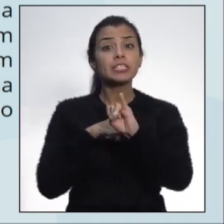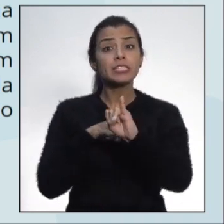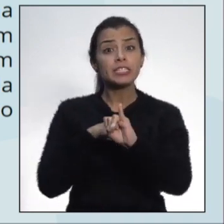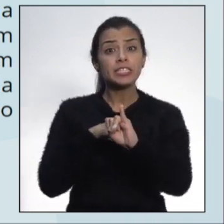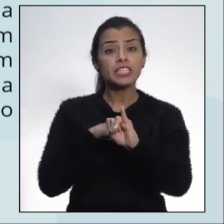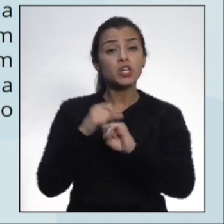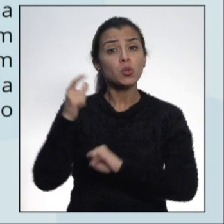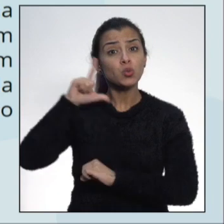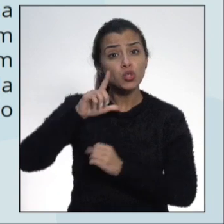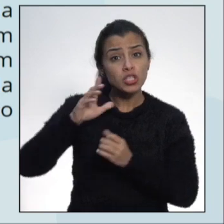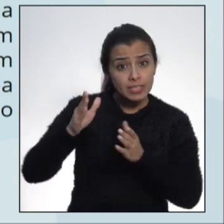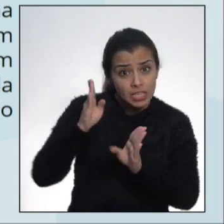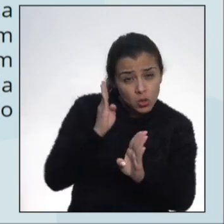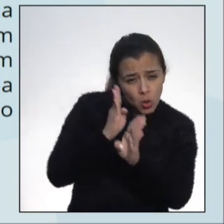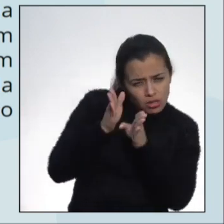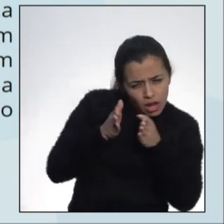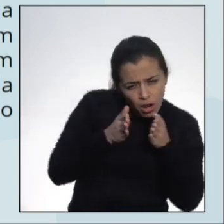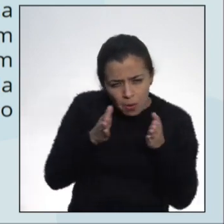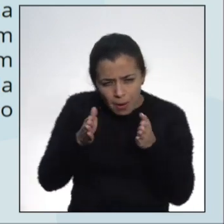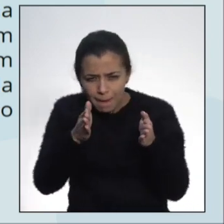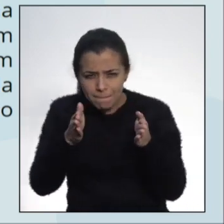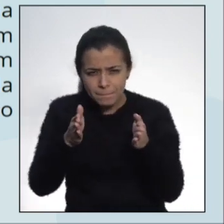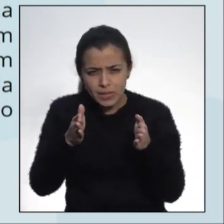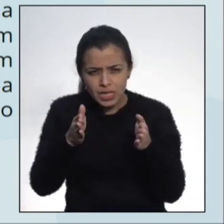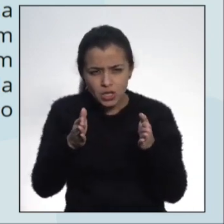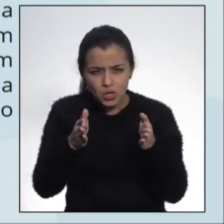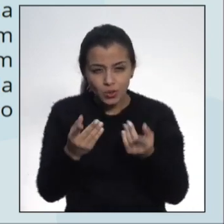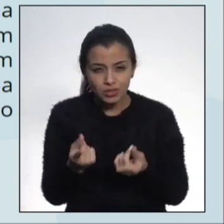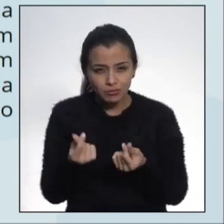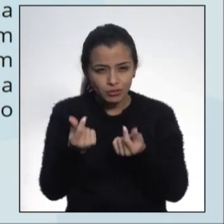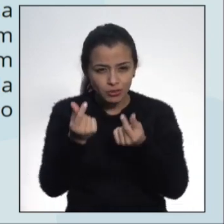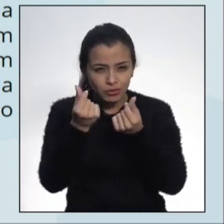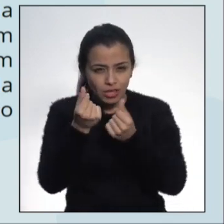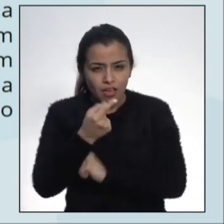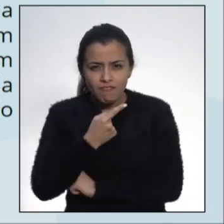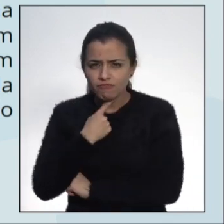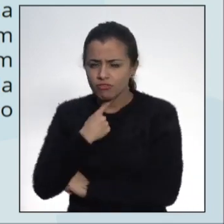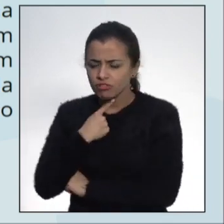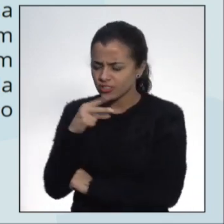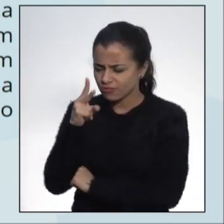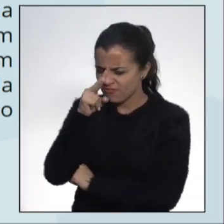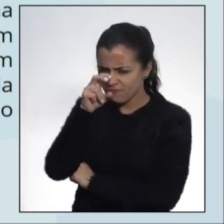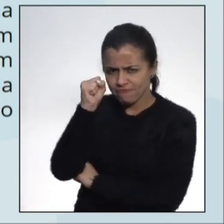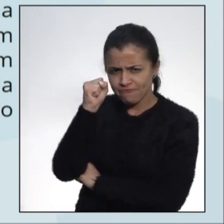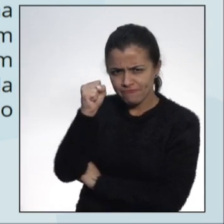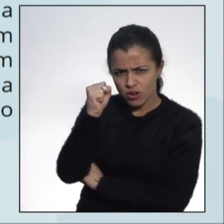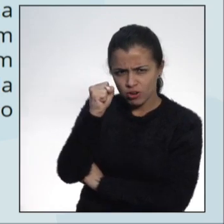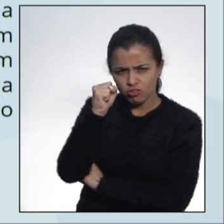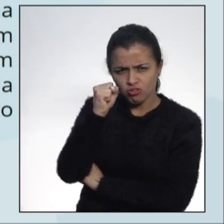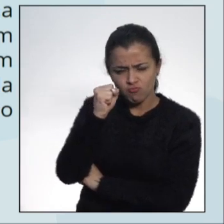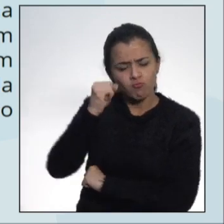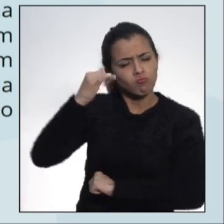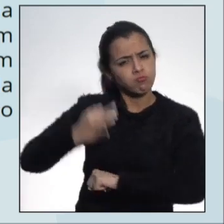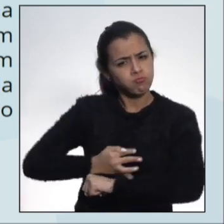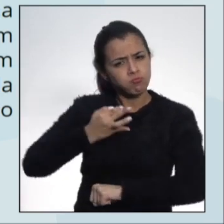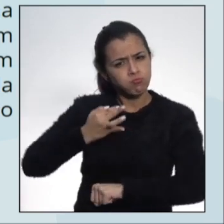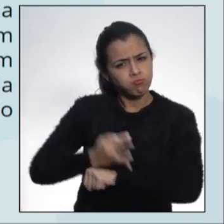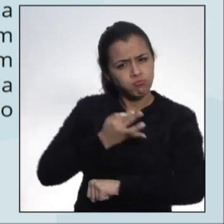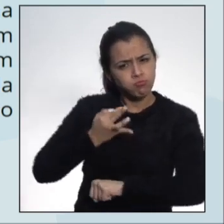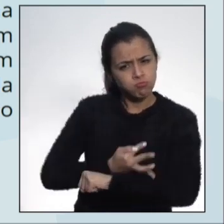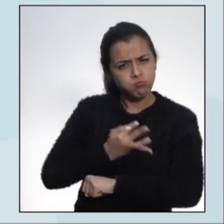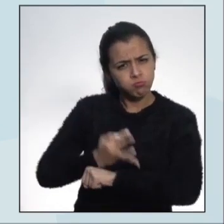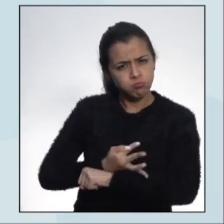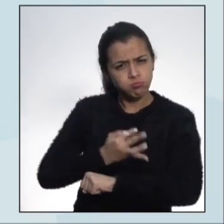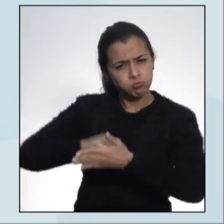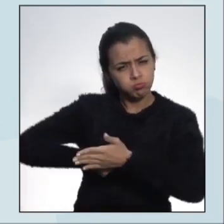da fortuna. Vontade forte, perseverança e pertinácia são